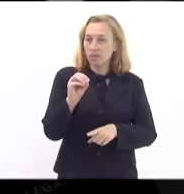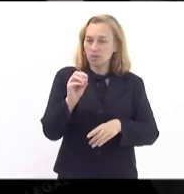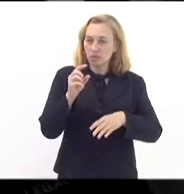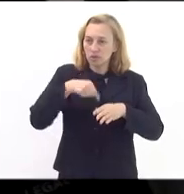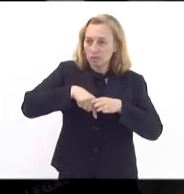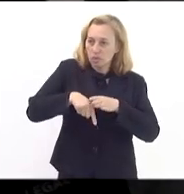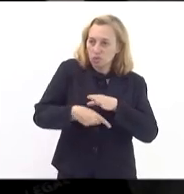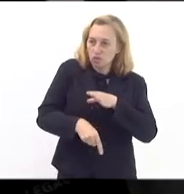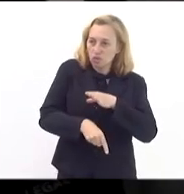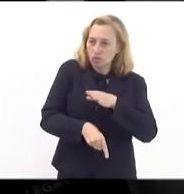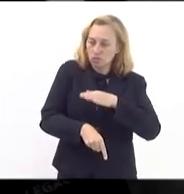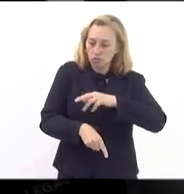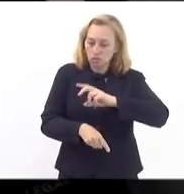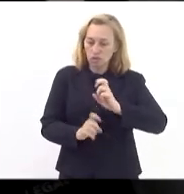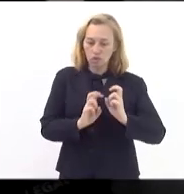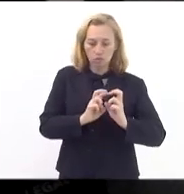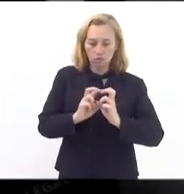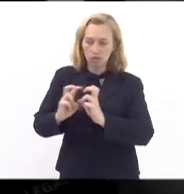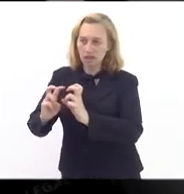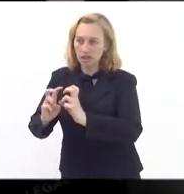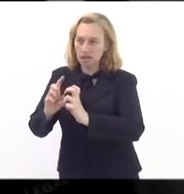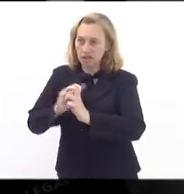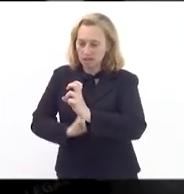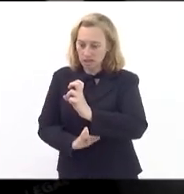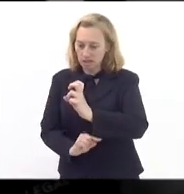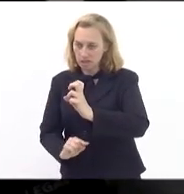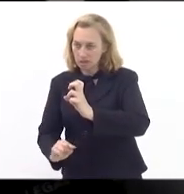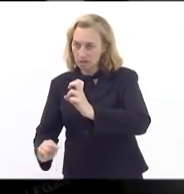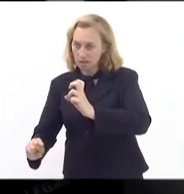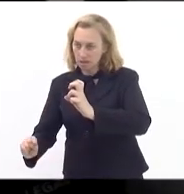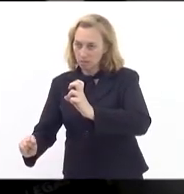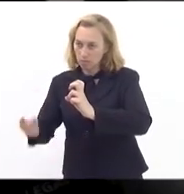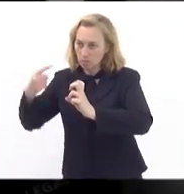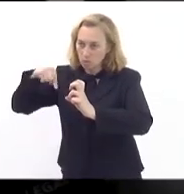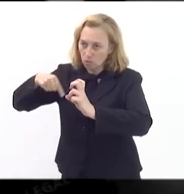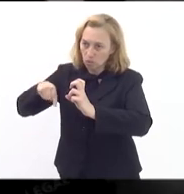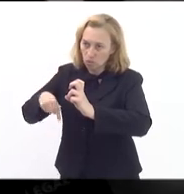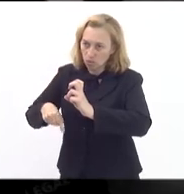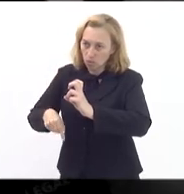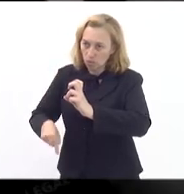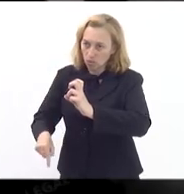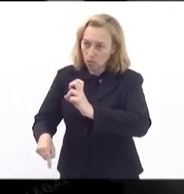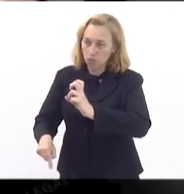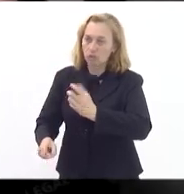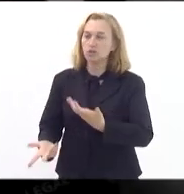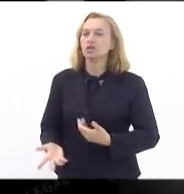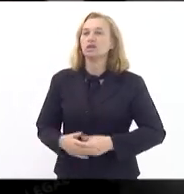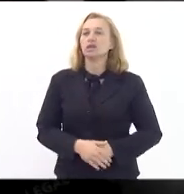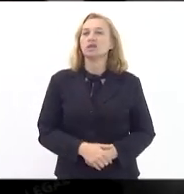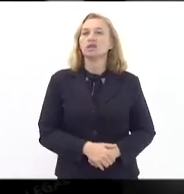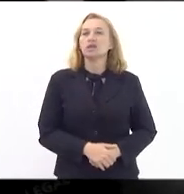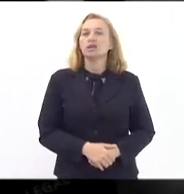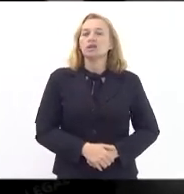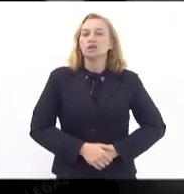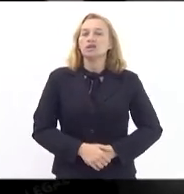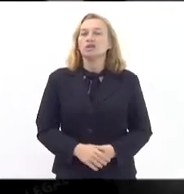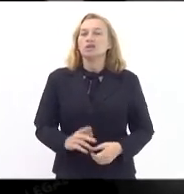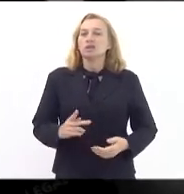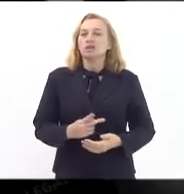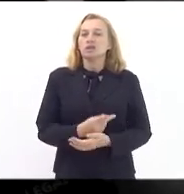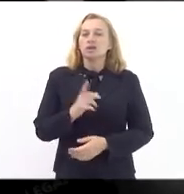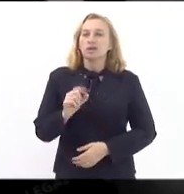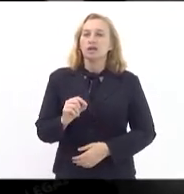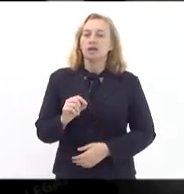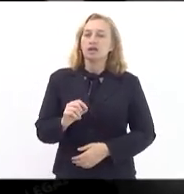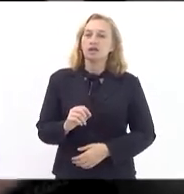concretados né E isso acaba migrando para que para o grampo aquele grampo ou parafuso que prende o